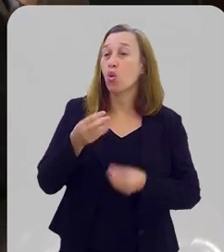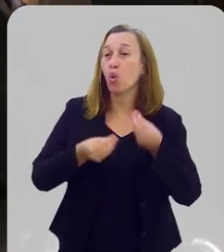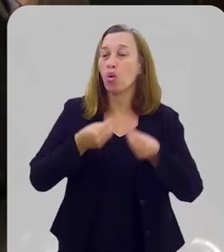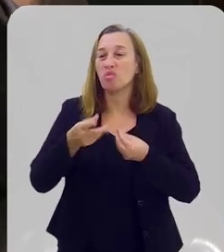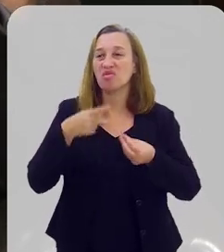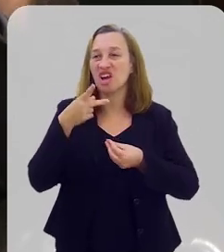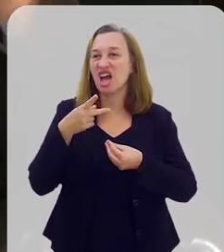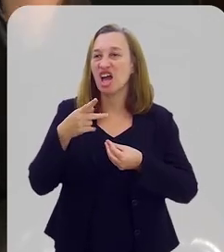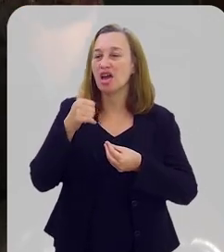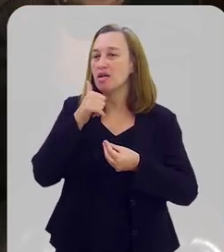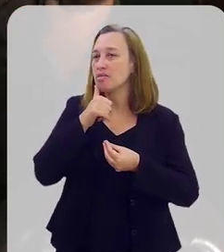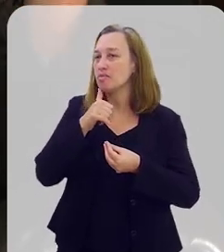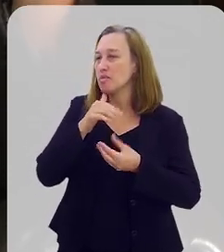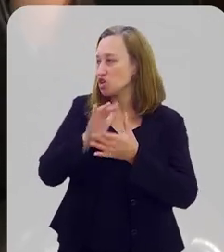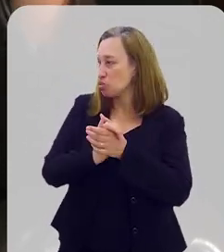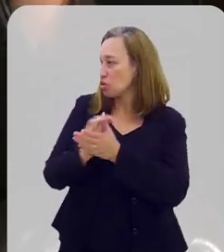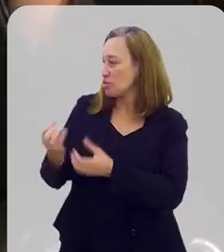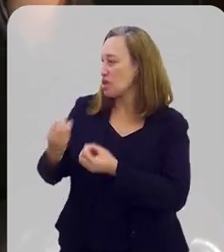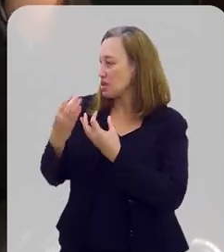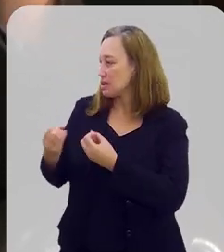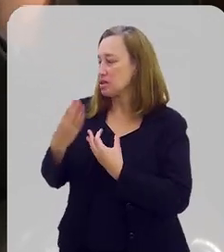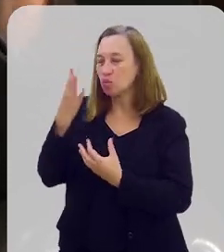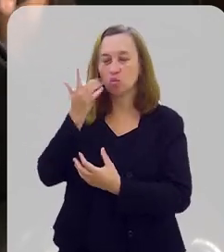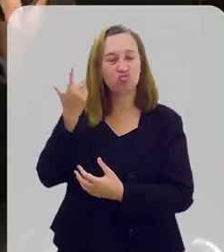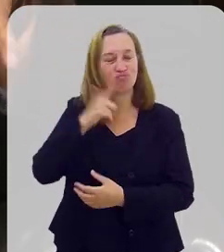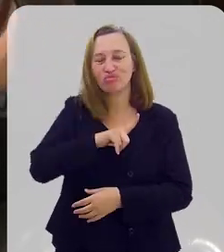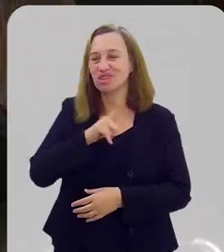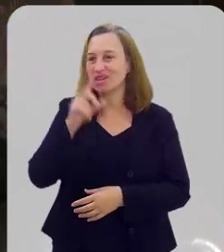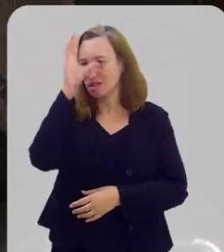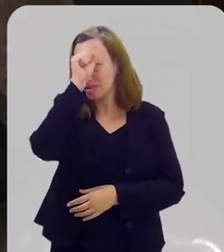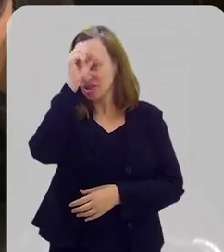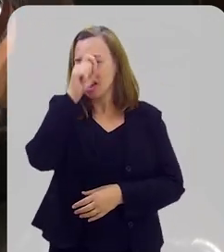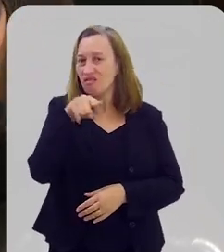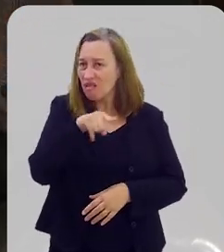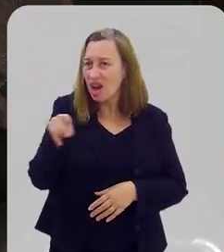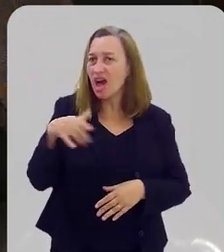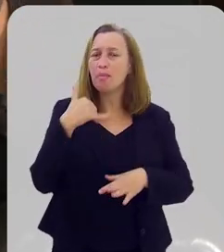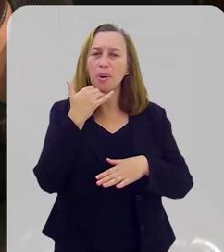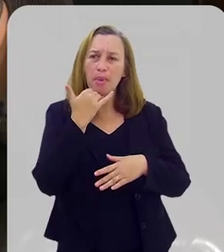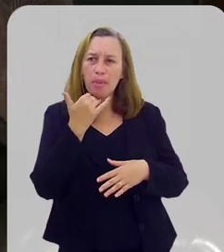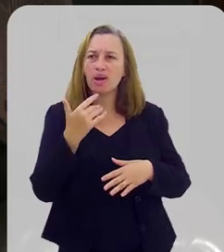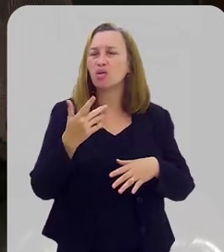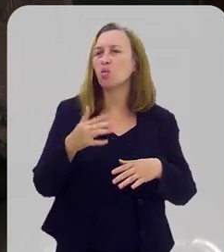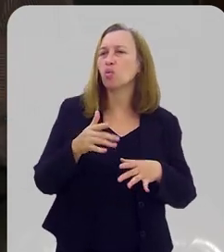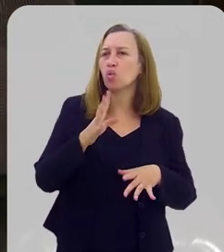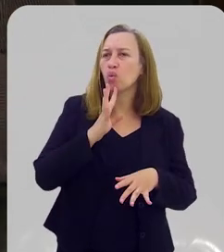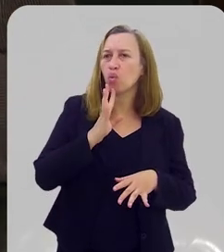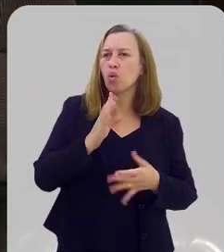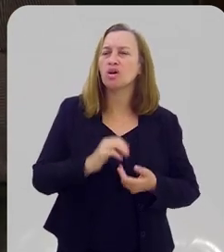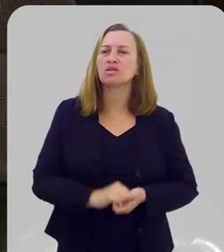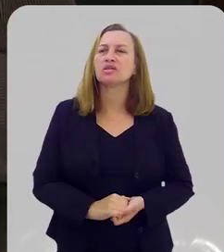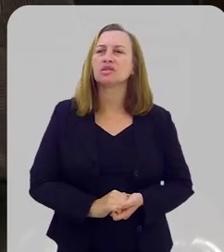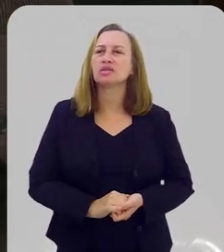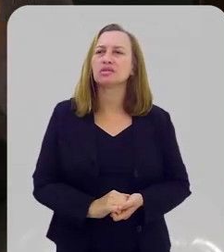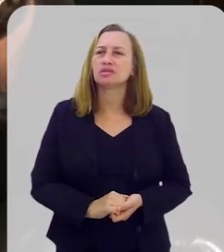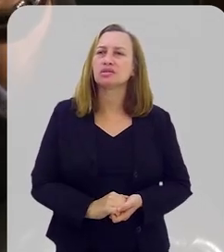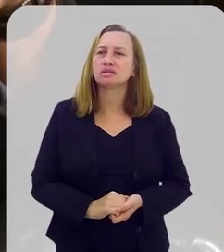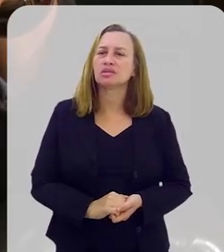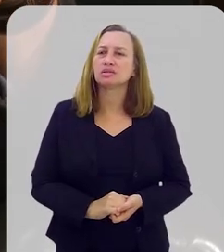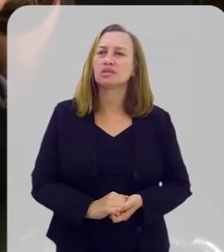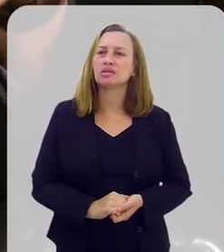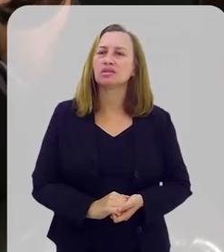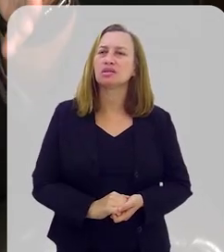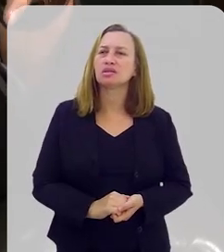se fala assim minha mulher me ensina mas eu às vezes não consigo aprender vai lá vamos bater um papo quero que você conheça Ah tem umas